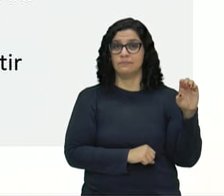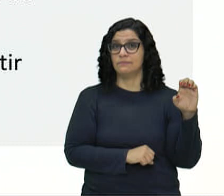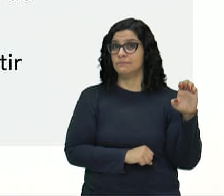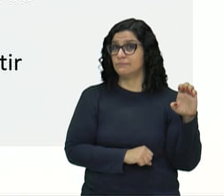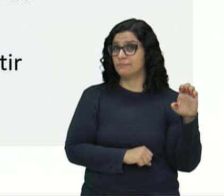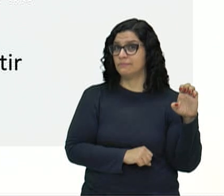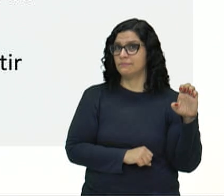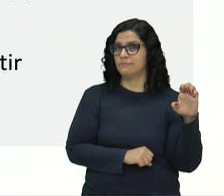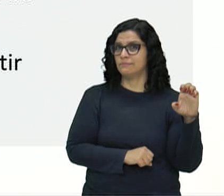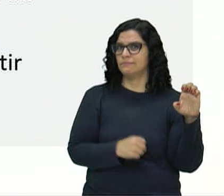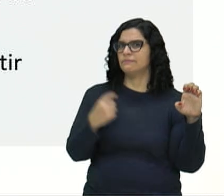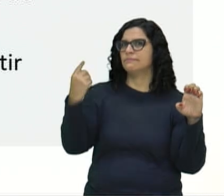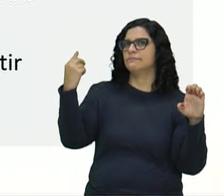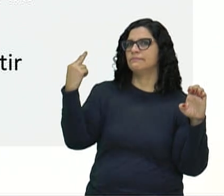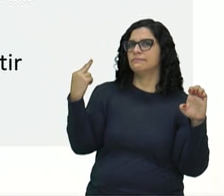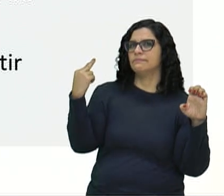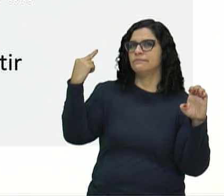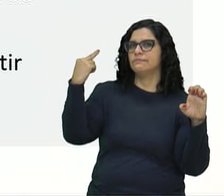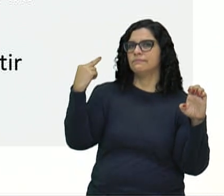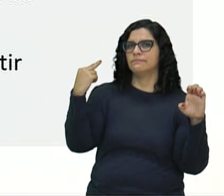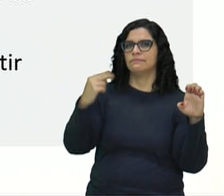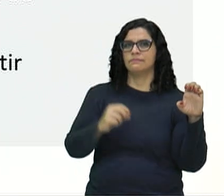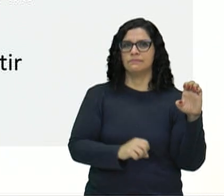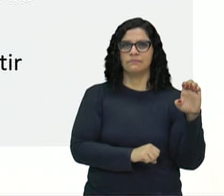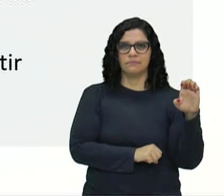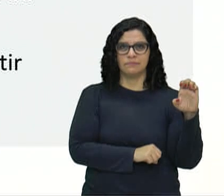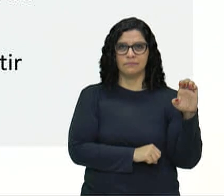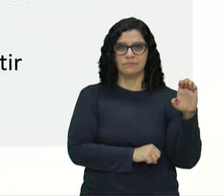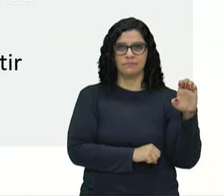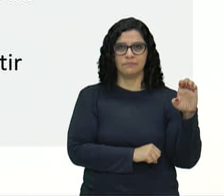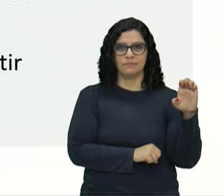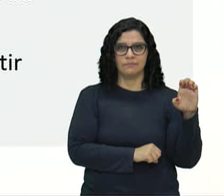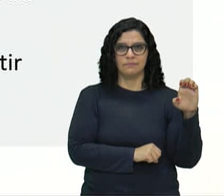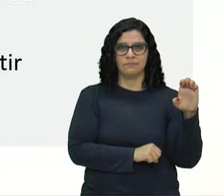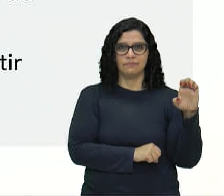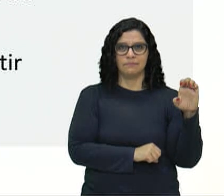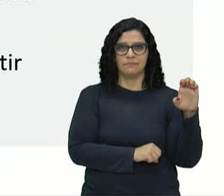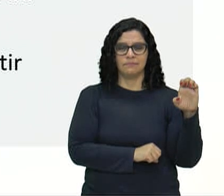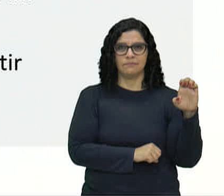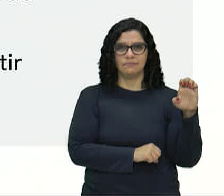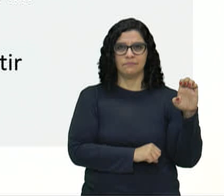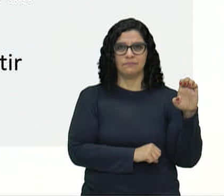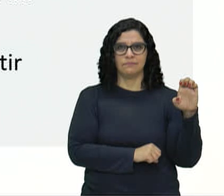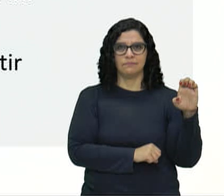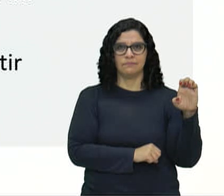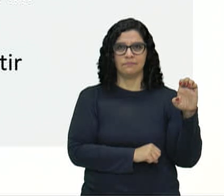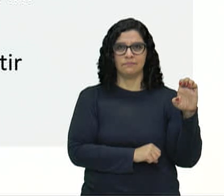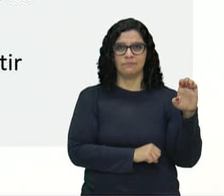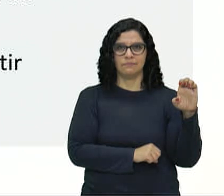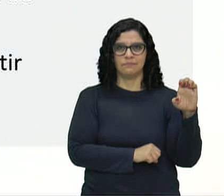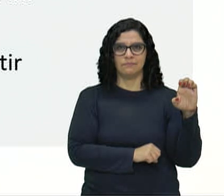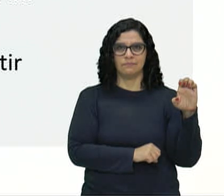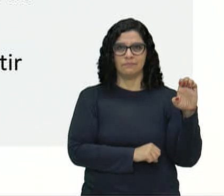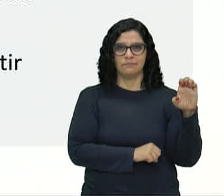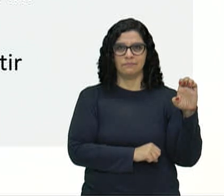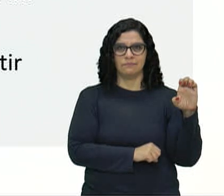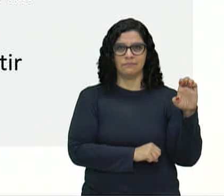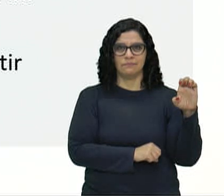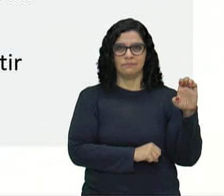E, a quimiossíntese é um processo em que a energia é produzida a partir de reações oxidativas e